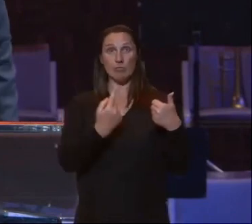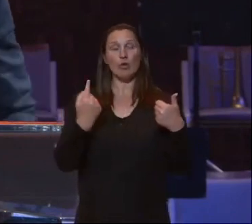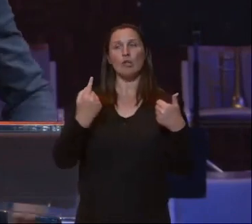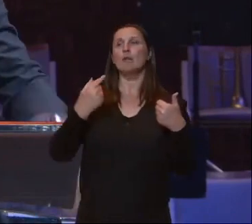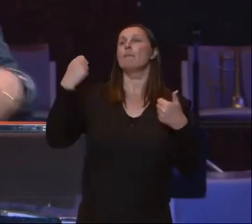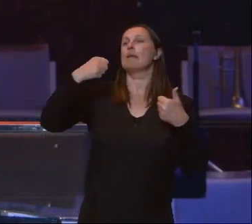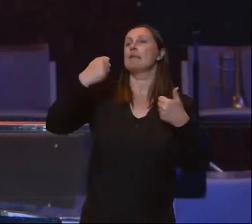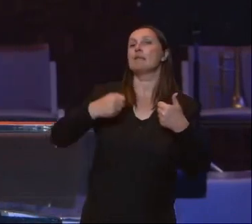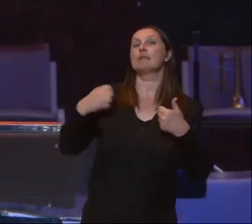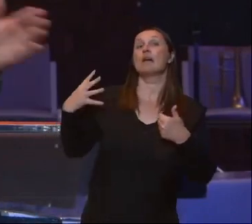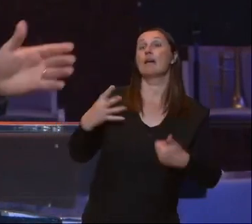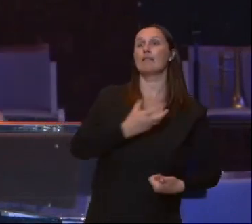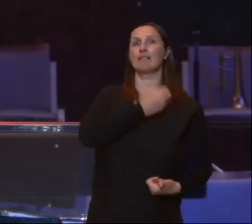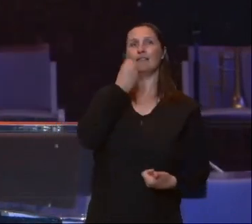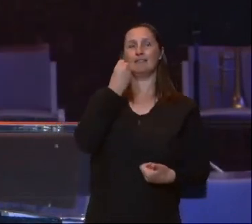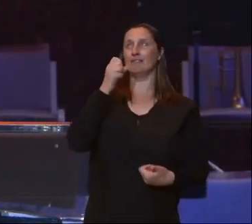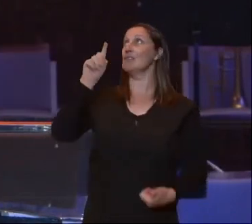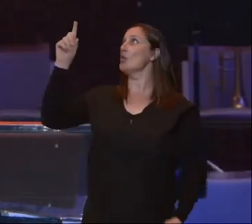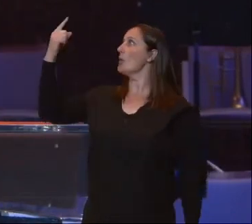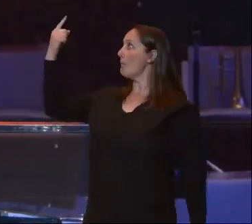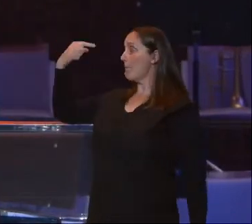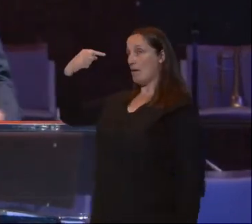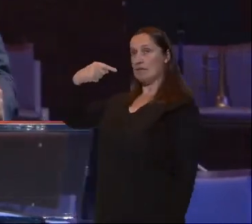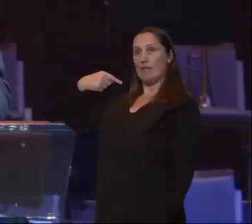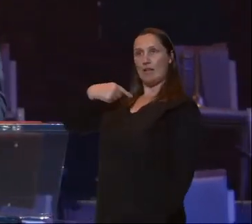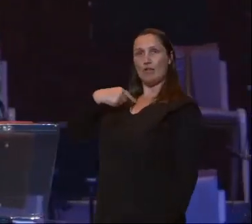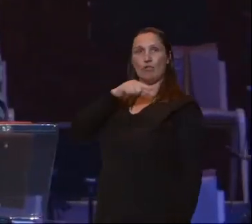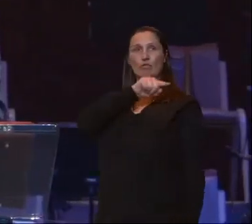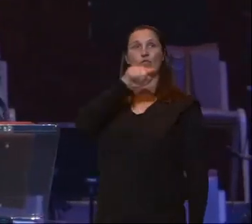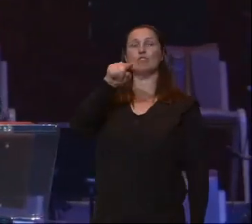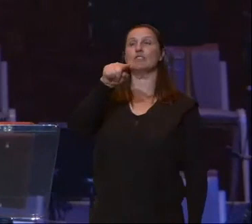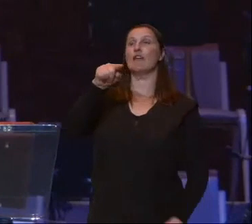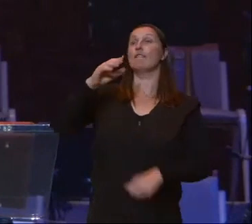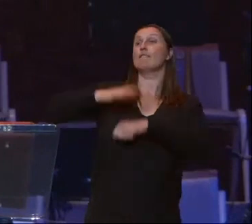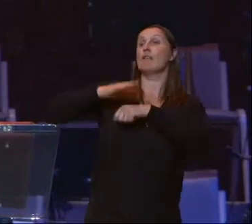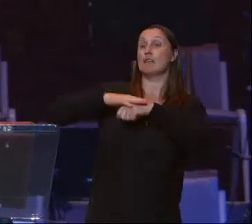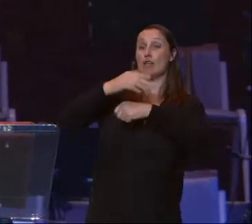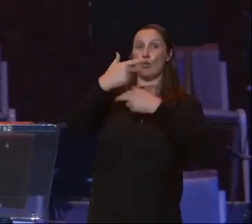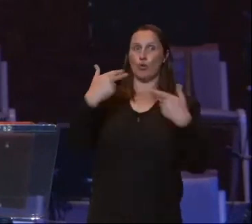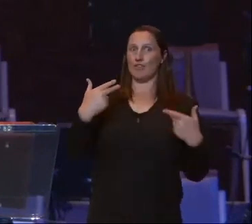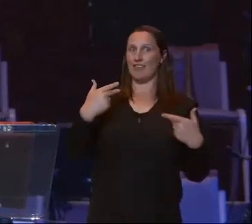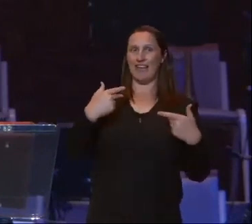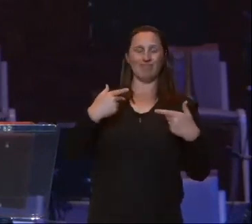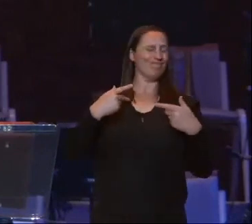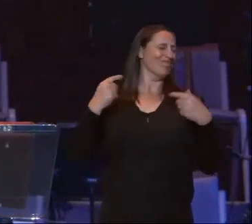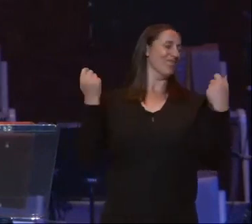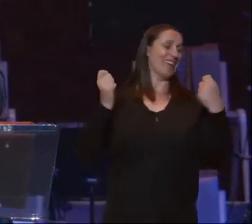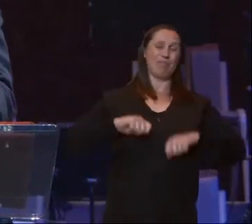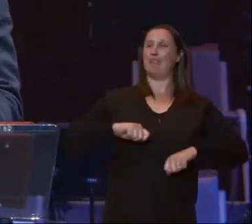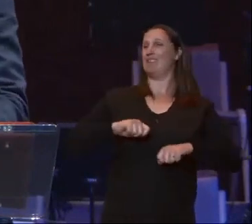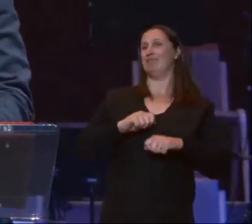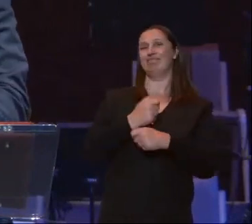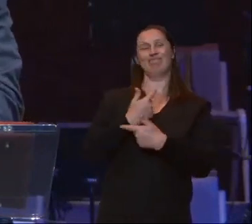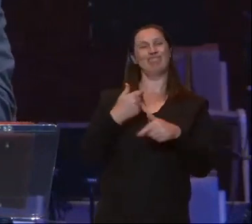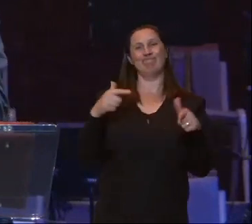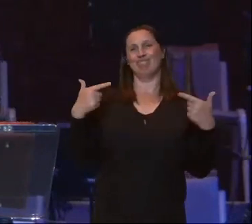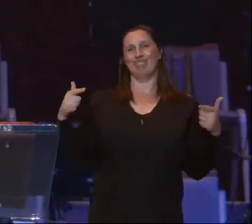Deus nos manda fazer coisas que muitas vezes nos sentimos incapazes de